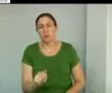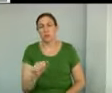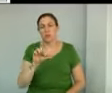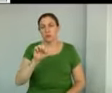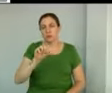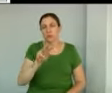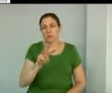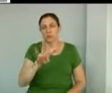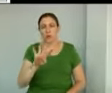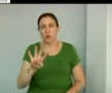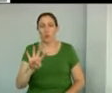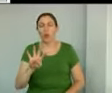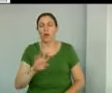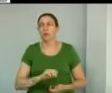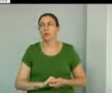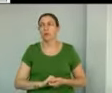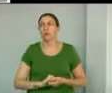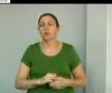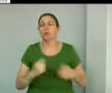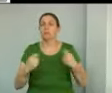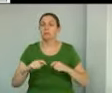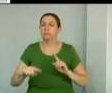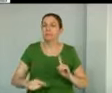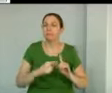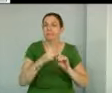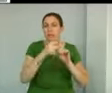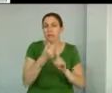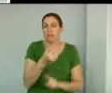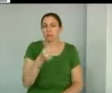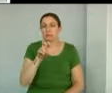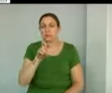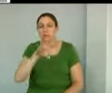R$ 65.934.000. Então, para fechar os 15%, tem que aplicar no mínimo